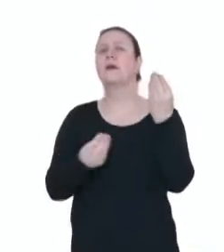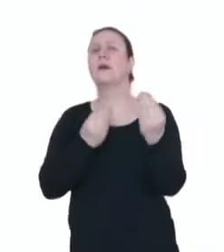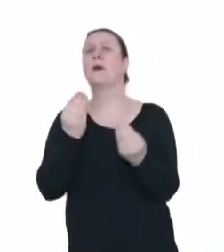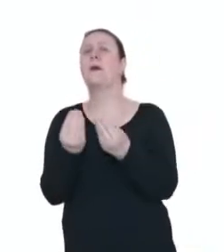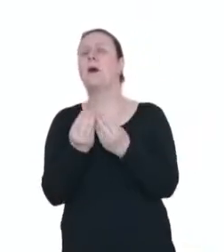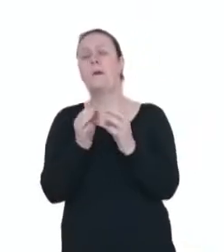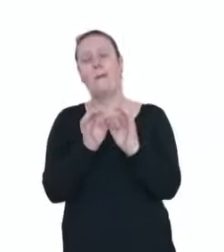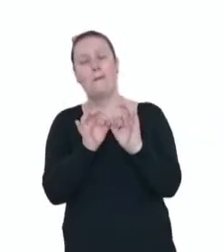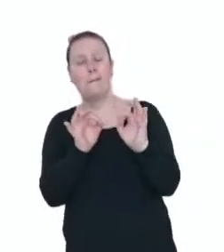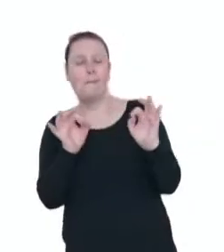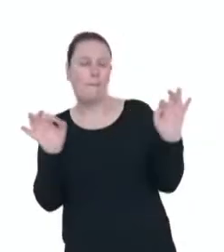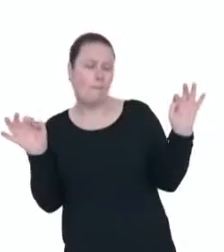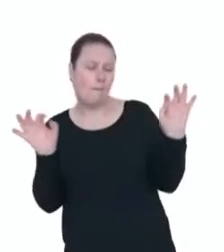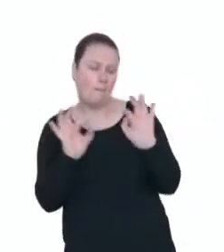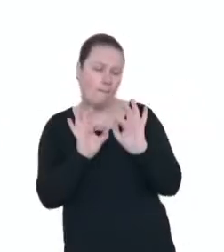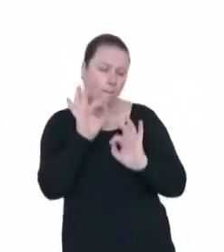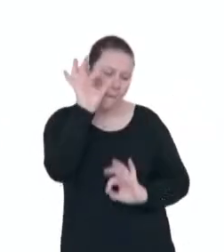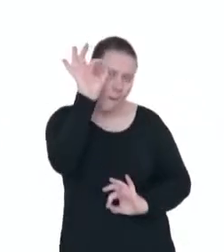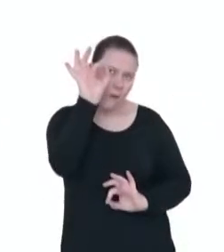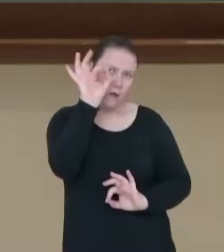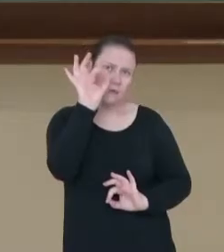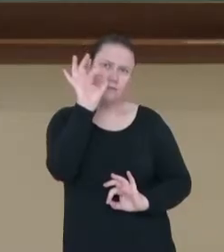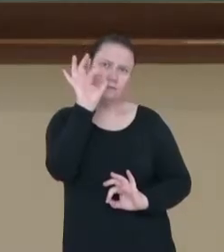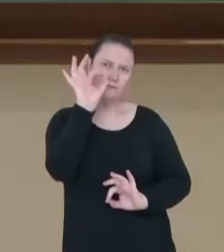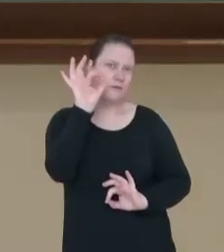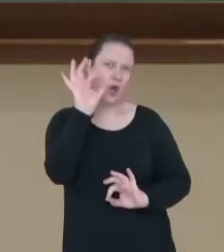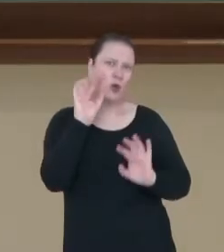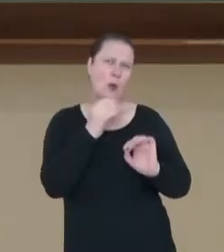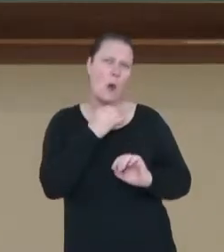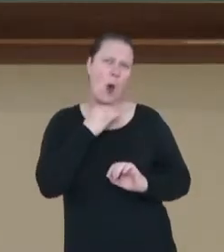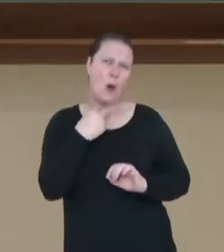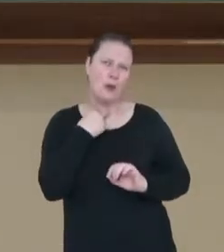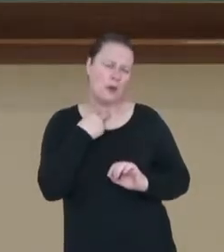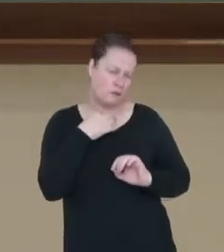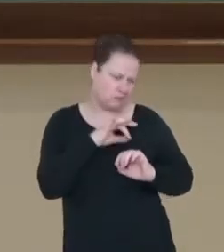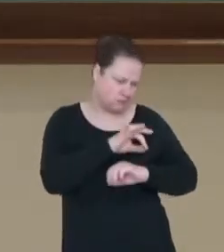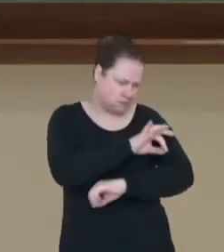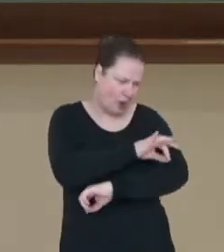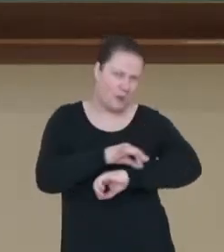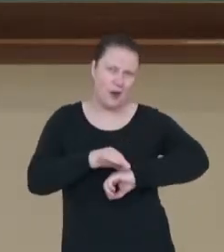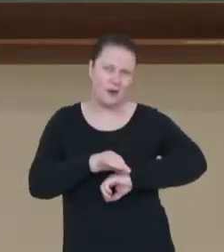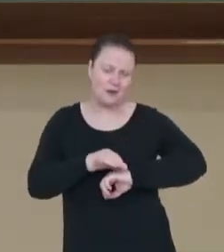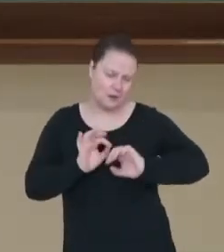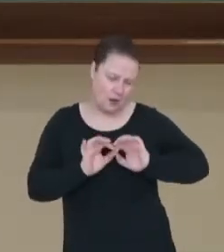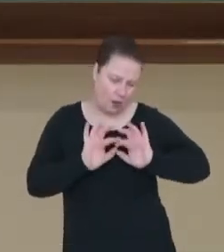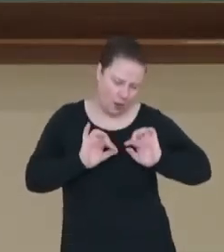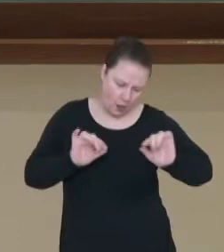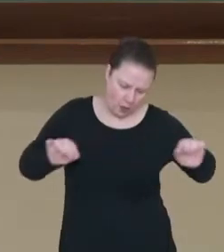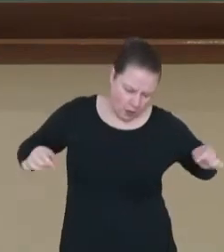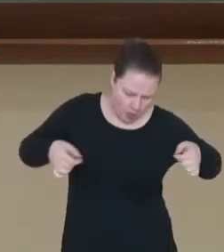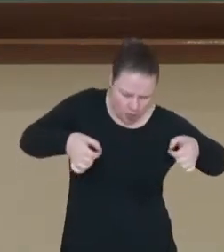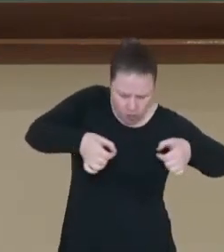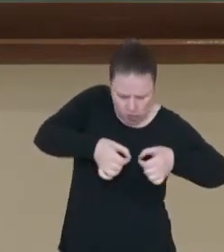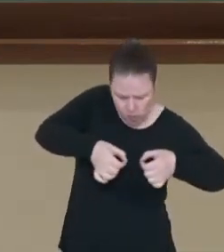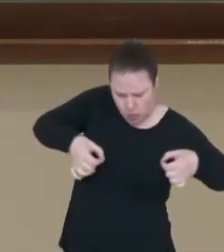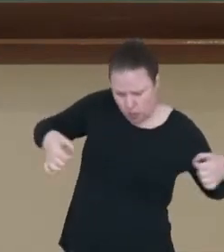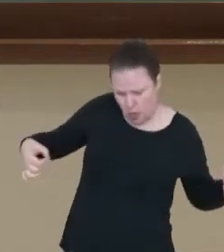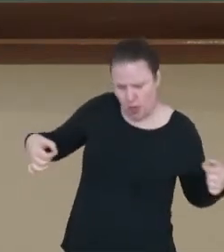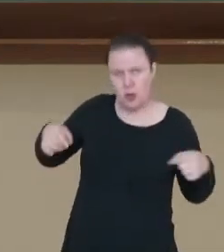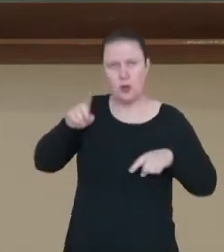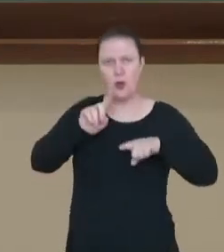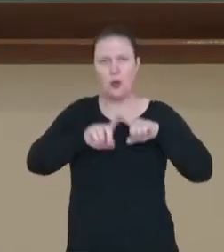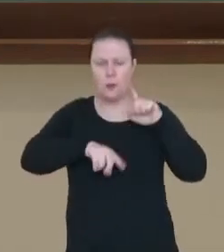E ele cita que não dá para ser o quê? A fita métrica, né, usada pelas costureiras, nem um equipamento de